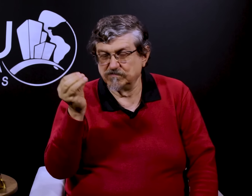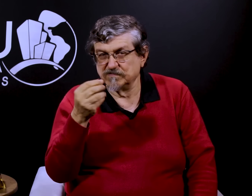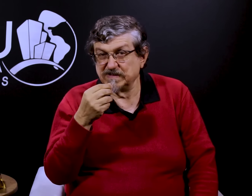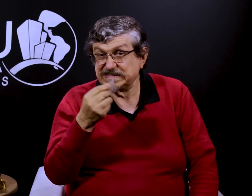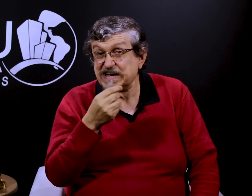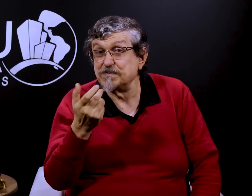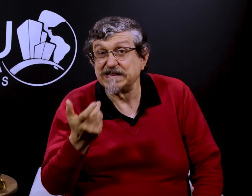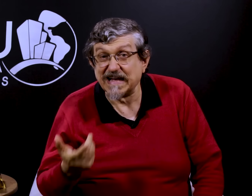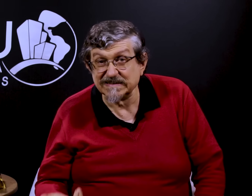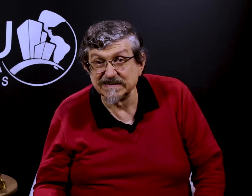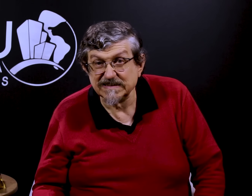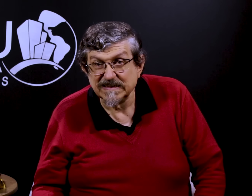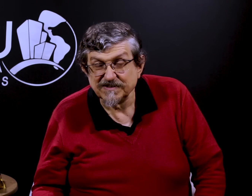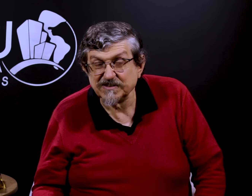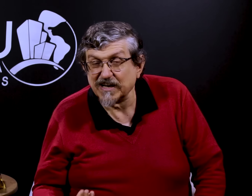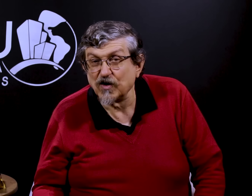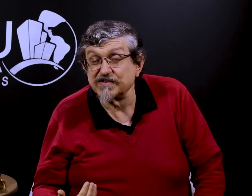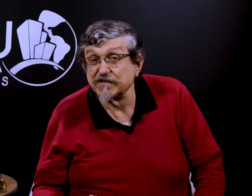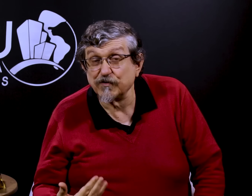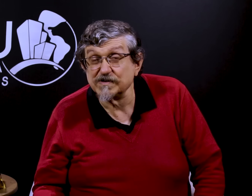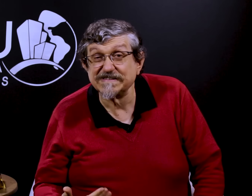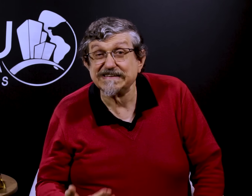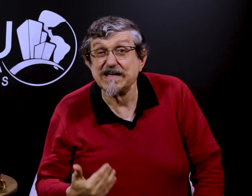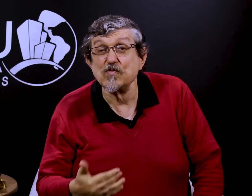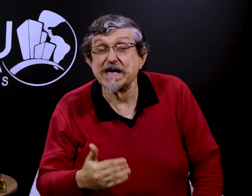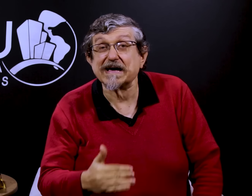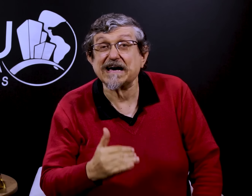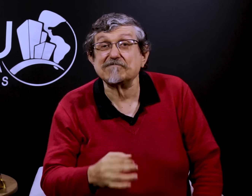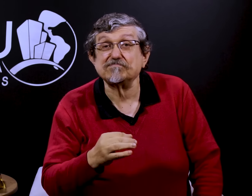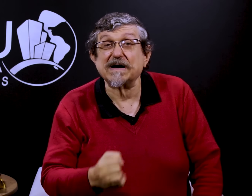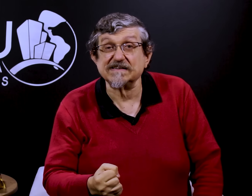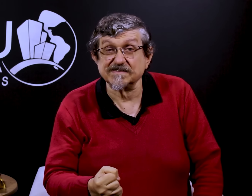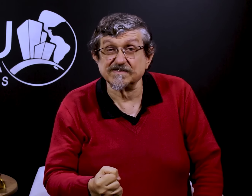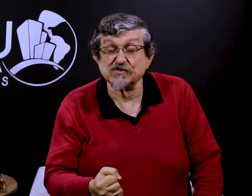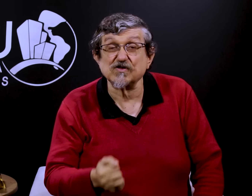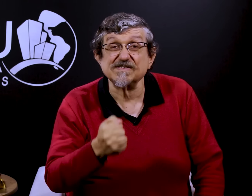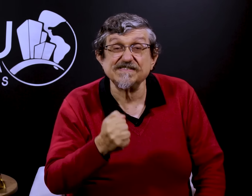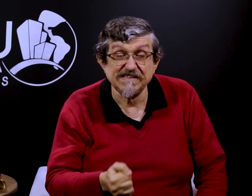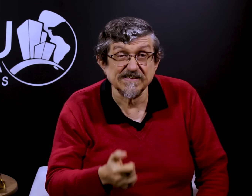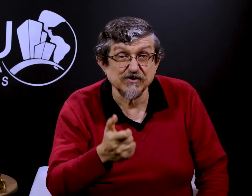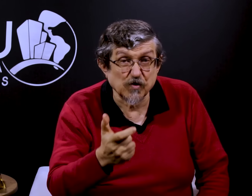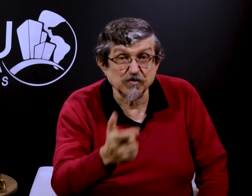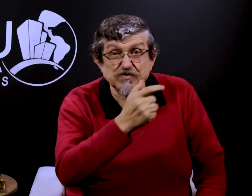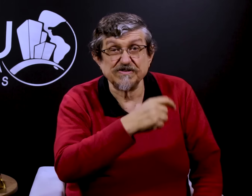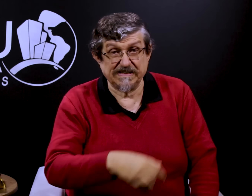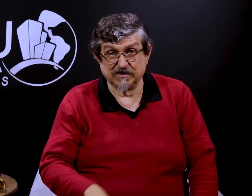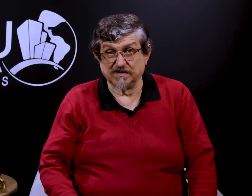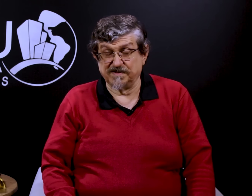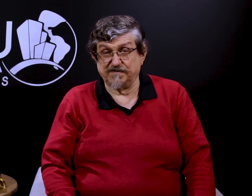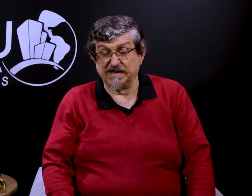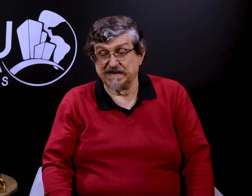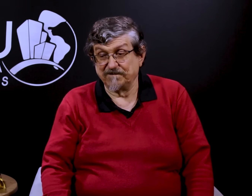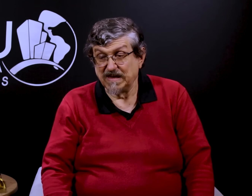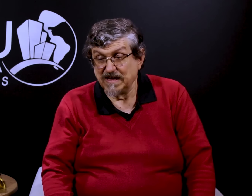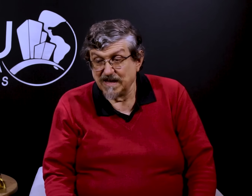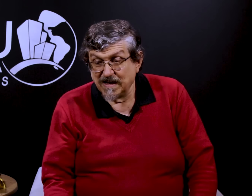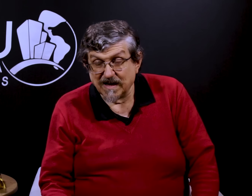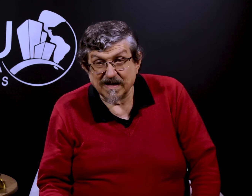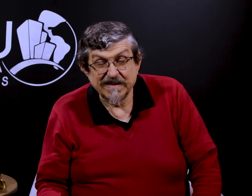ilusão terminada de que a nossa força não é capaz sozinha de conduzir a nossa